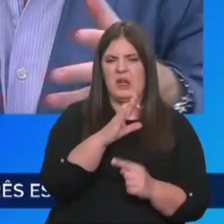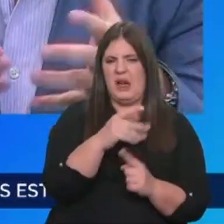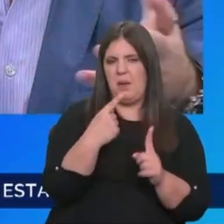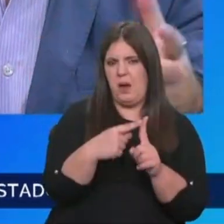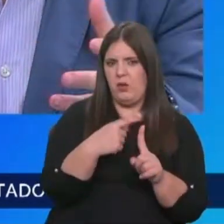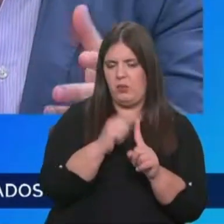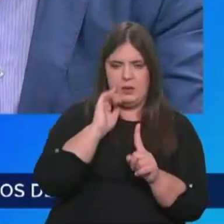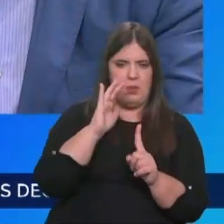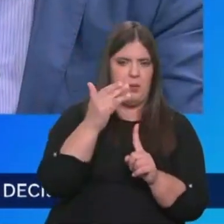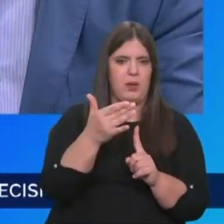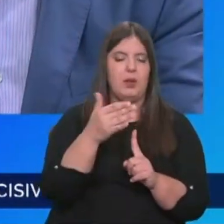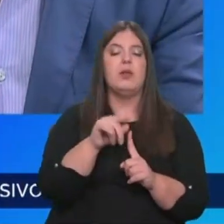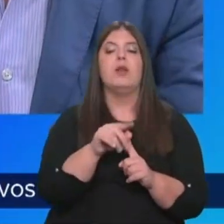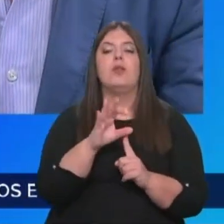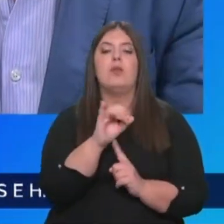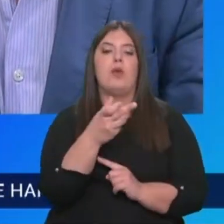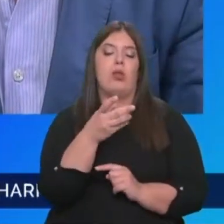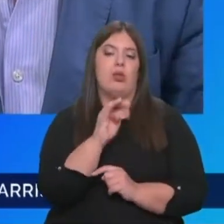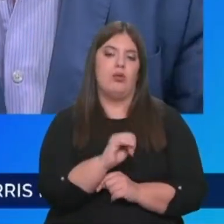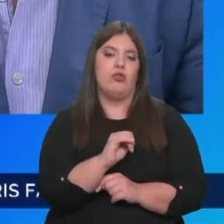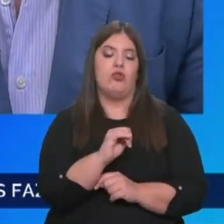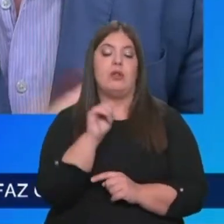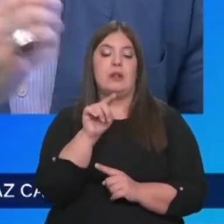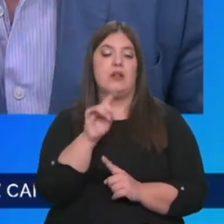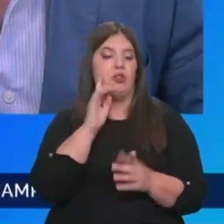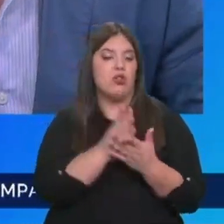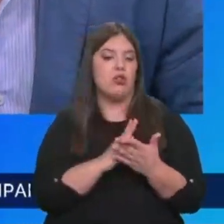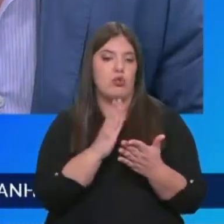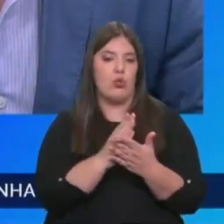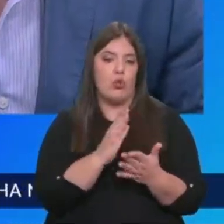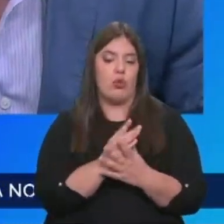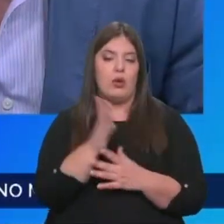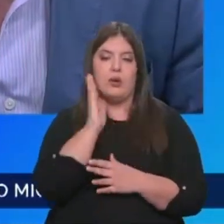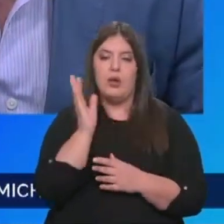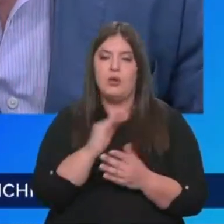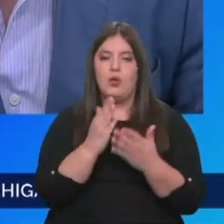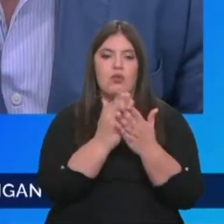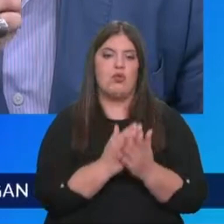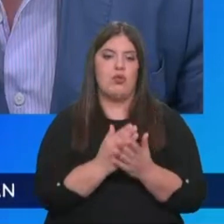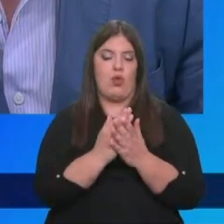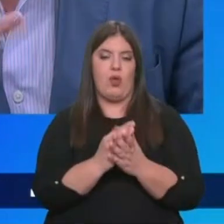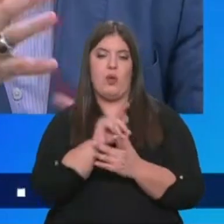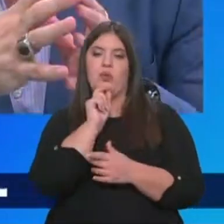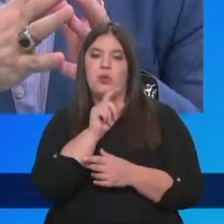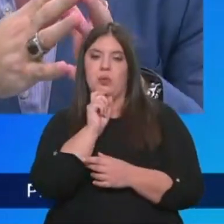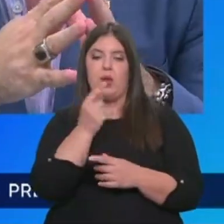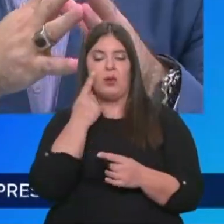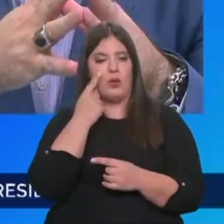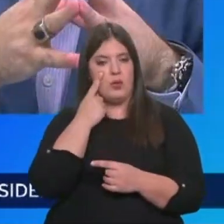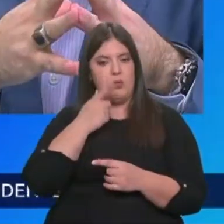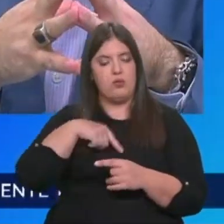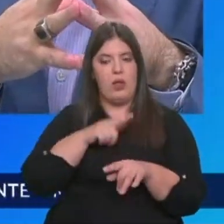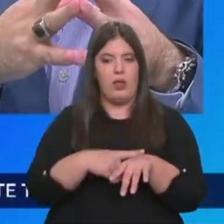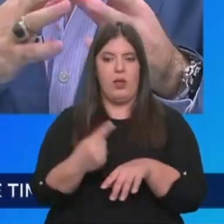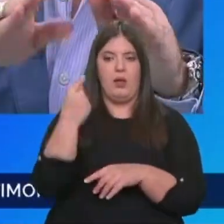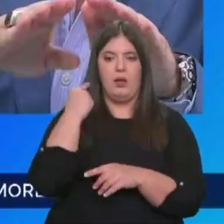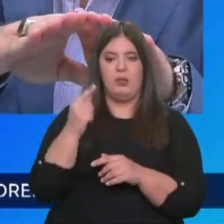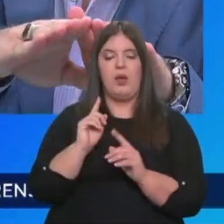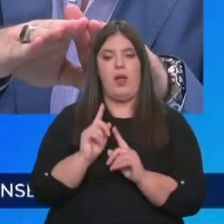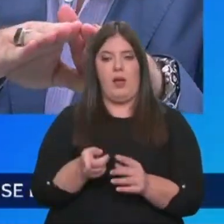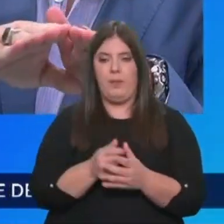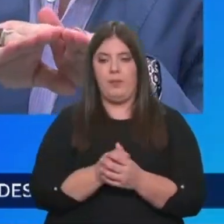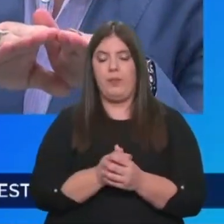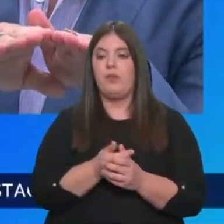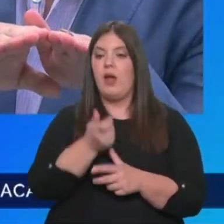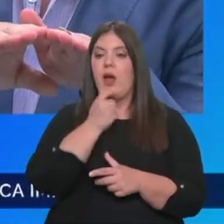H+, são no fundo prótons. E este estudo tentou estudar aquela possibilidade que já conhecemos há algum tempo, que é o seguinte: